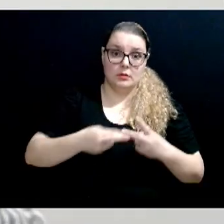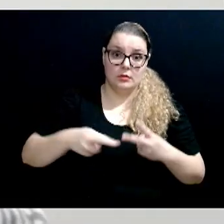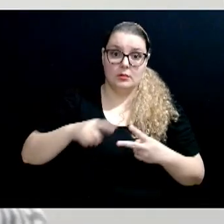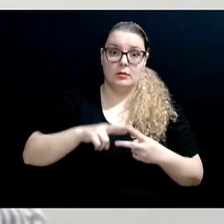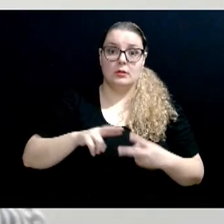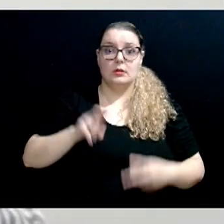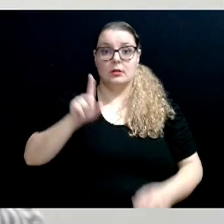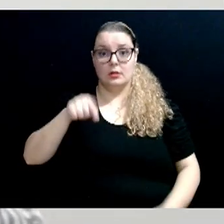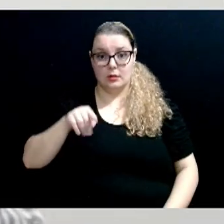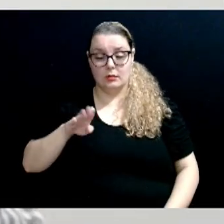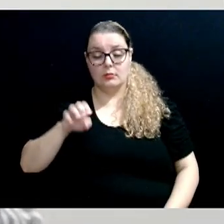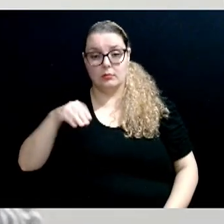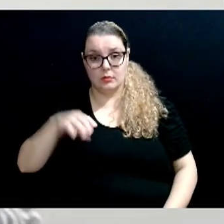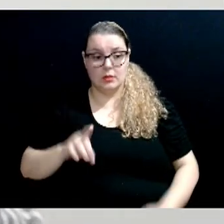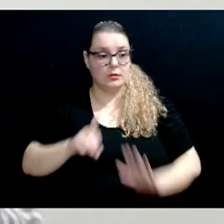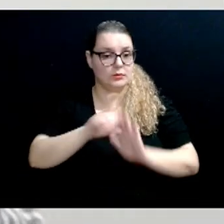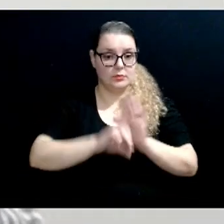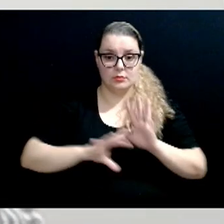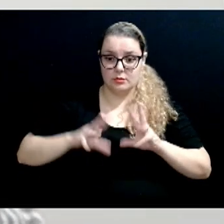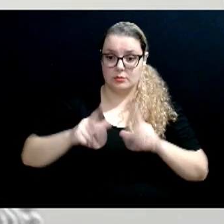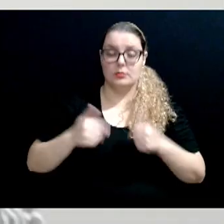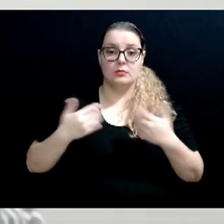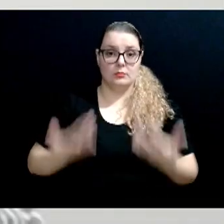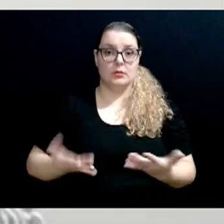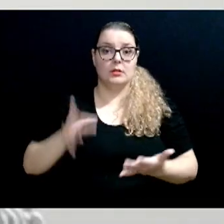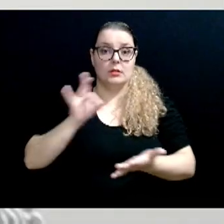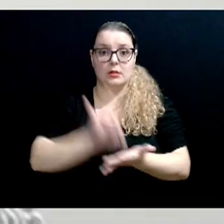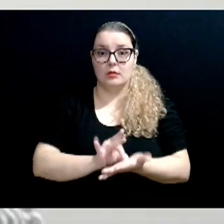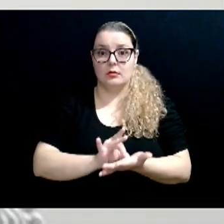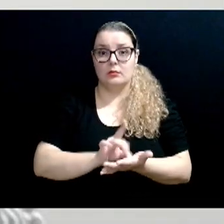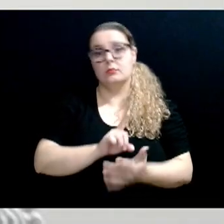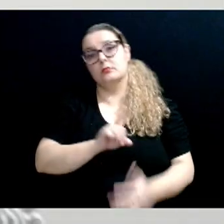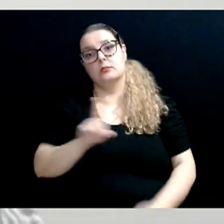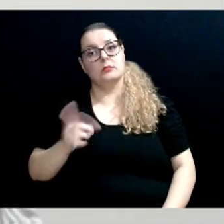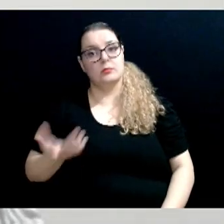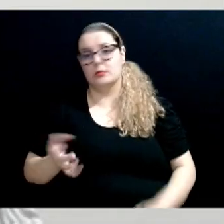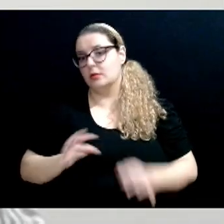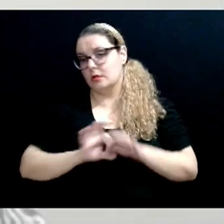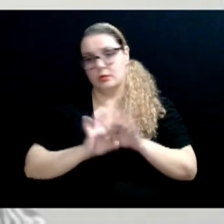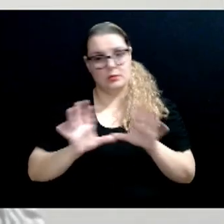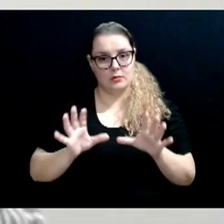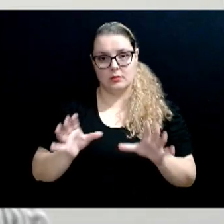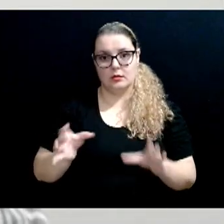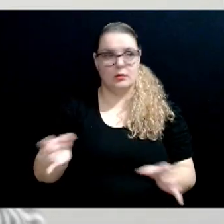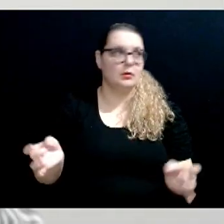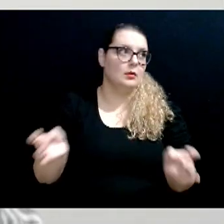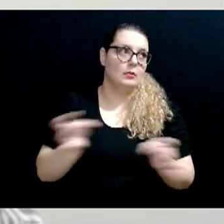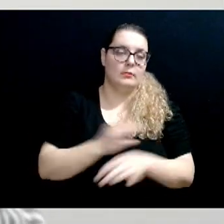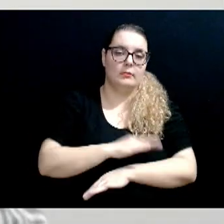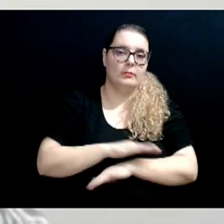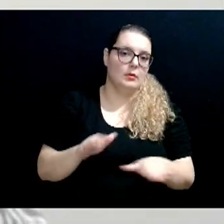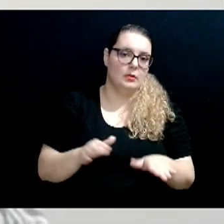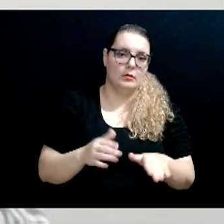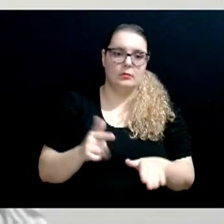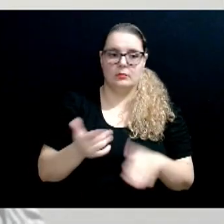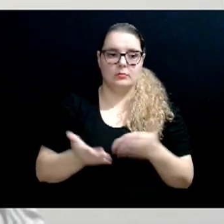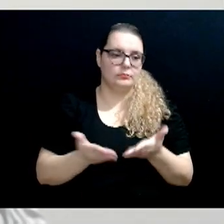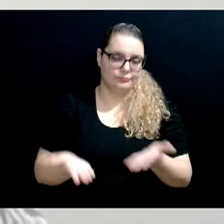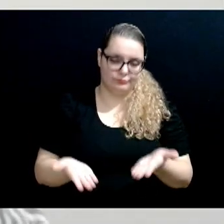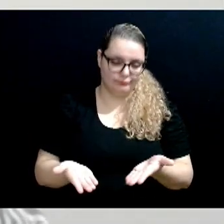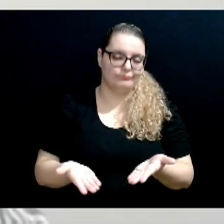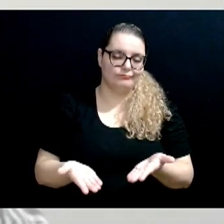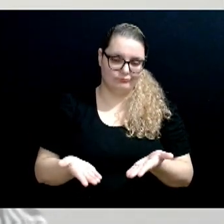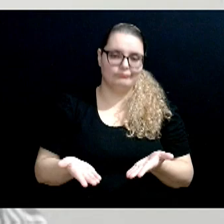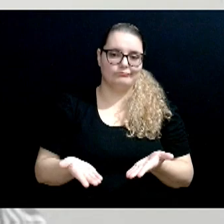de todos, mas ela realmente não está disponível à pronta entrega sem um tratamento. A gente sabe que as